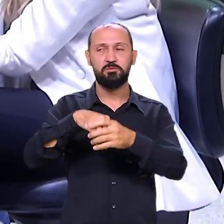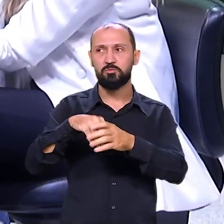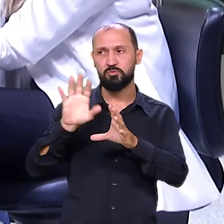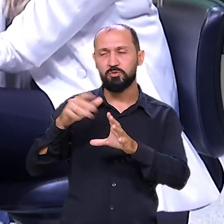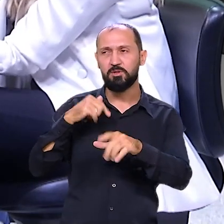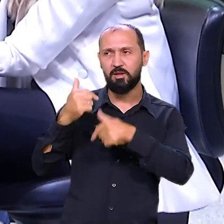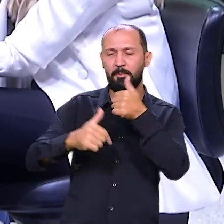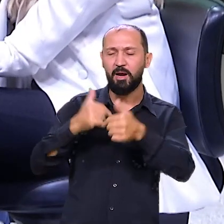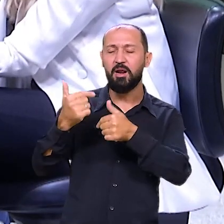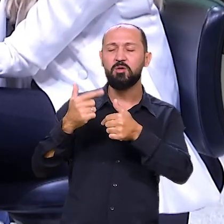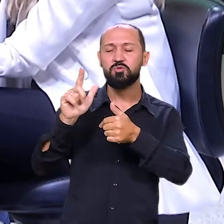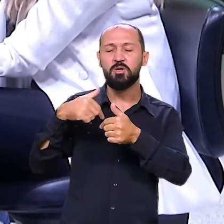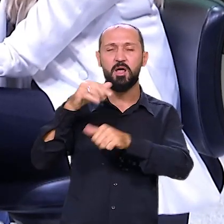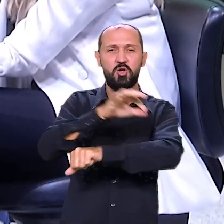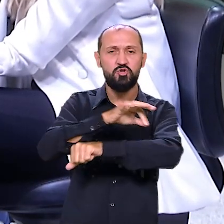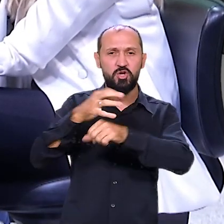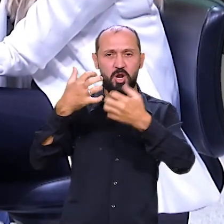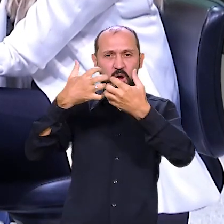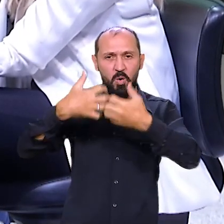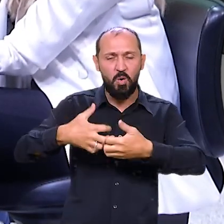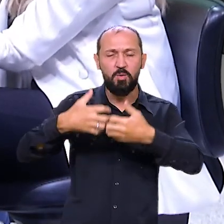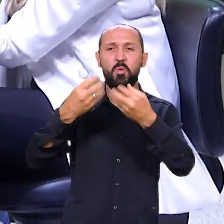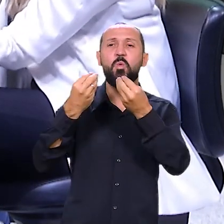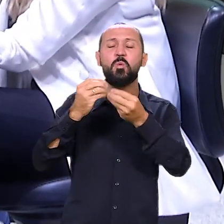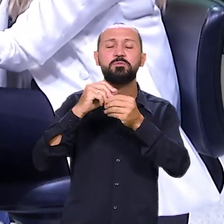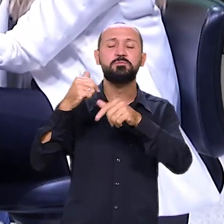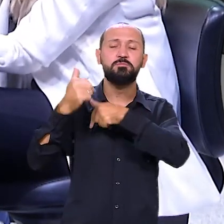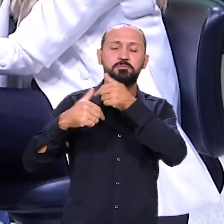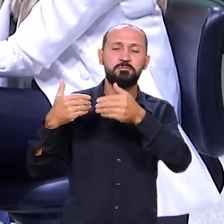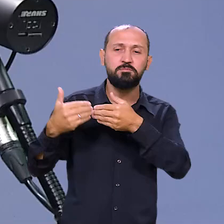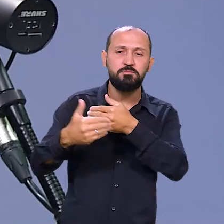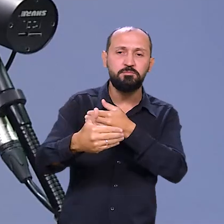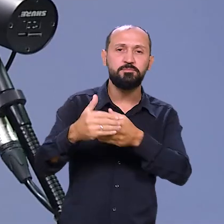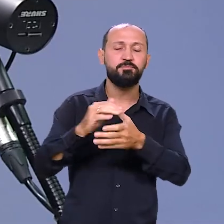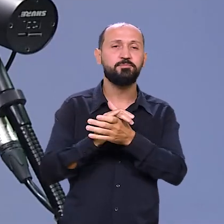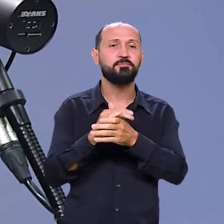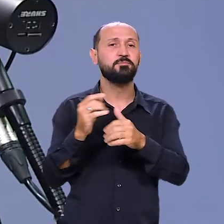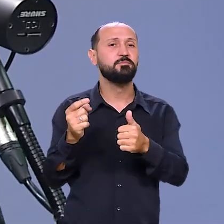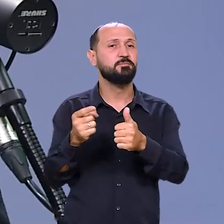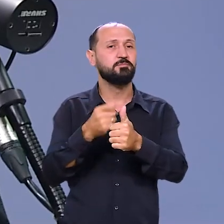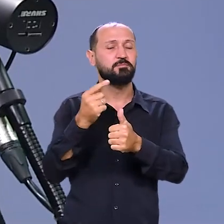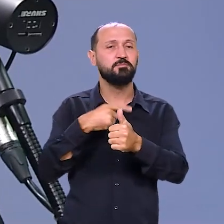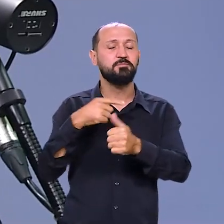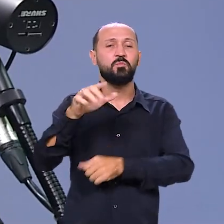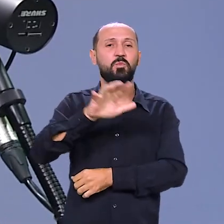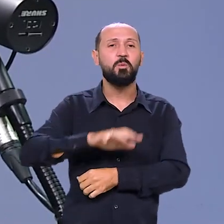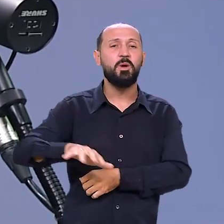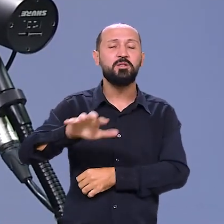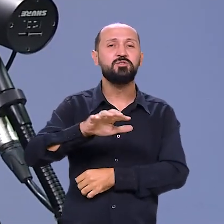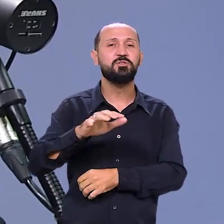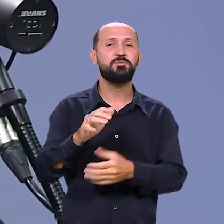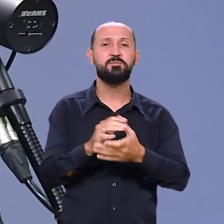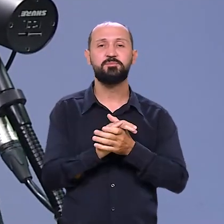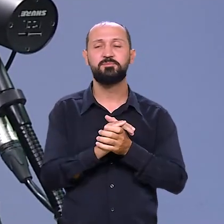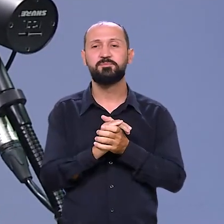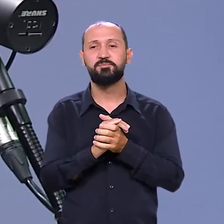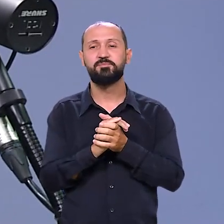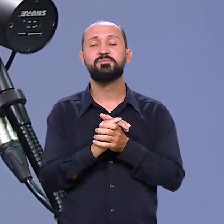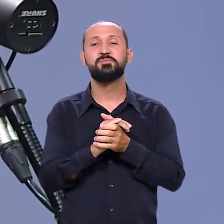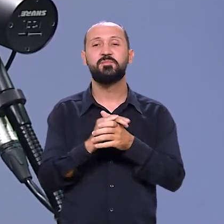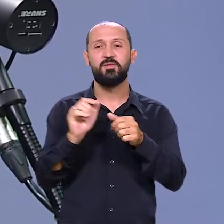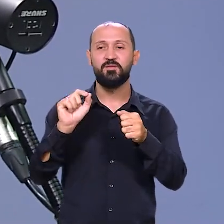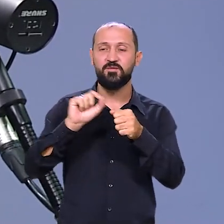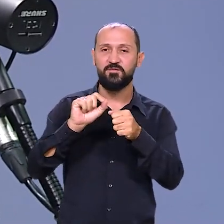setor? O senhor é engenheiro agrônomo. Explica aí para a gente, fala um pouco dessa trajetória. Primeiro que eu sou de uma região